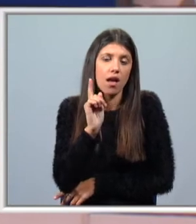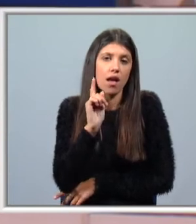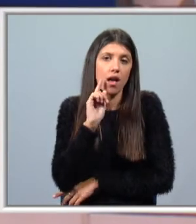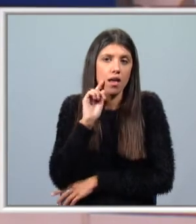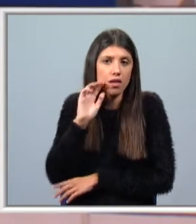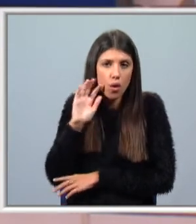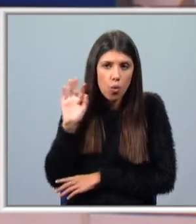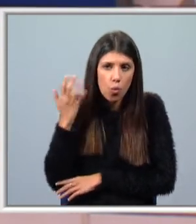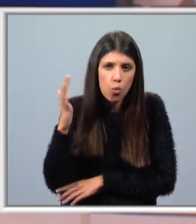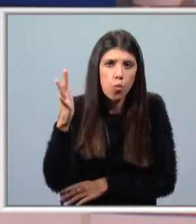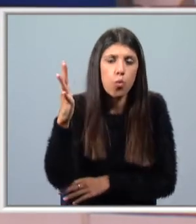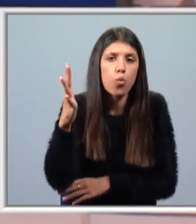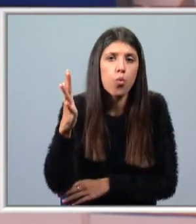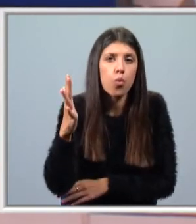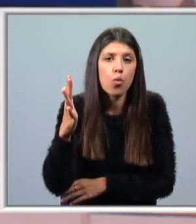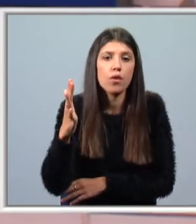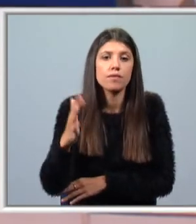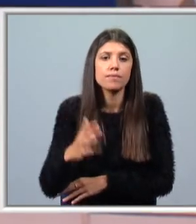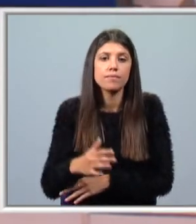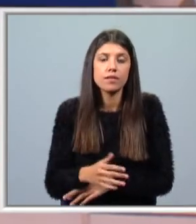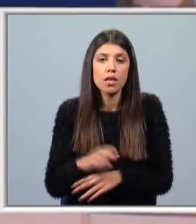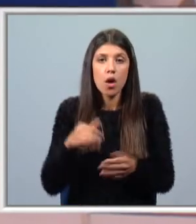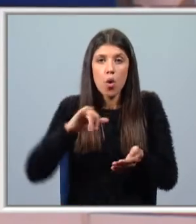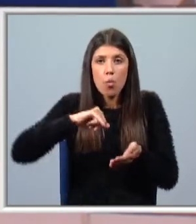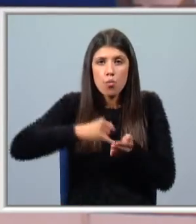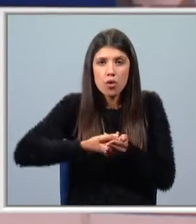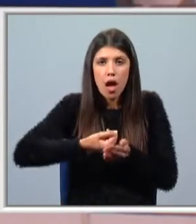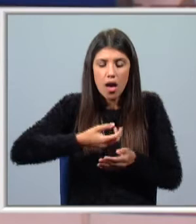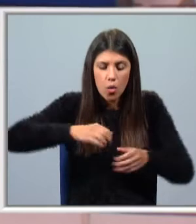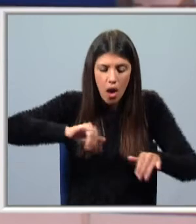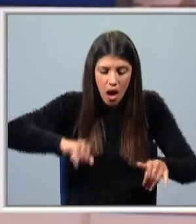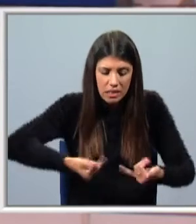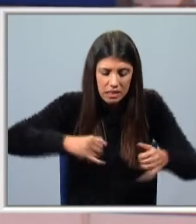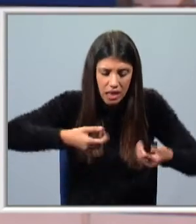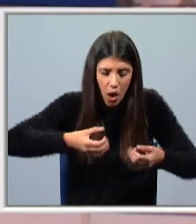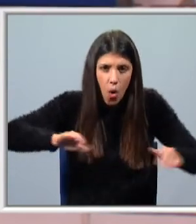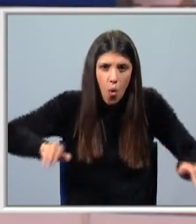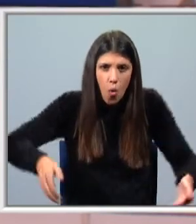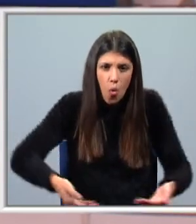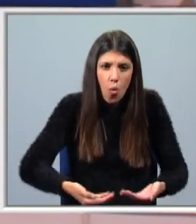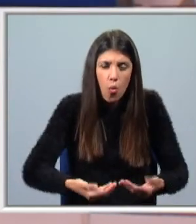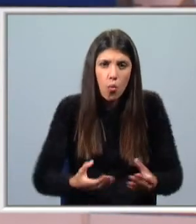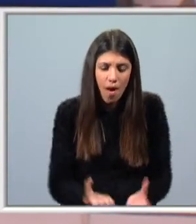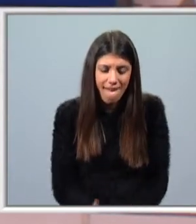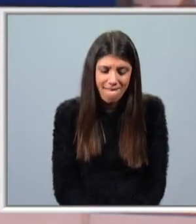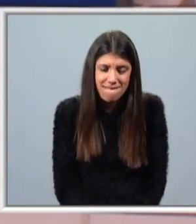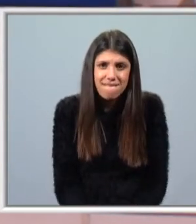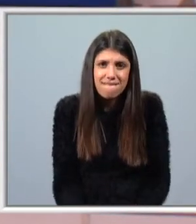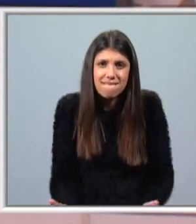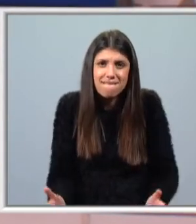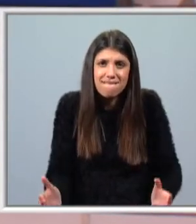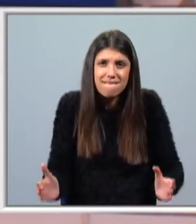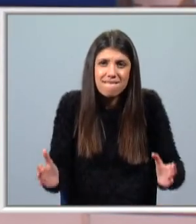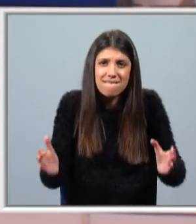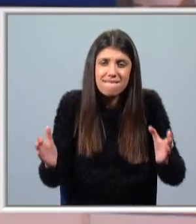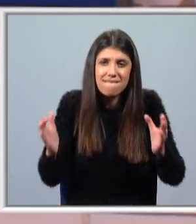canas, abrir uma cova, um buraco muito fundo e gritar lá para dentro: o príncipe tem orelhas de burro, o